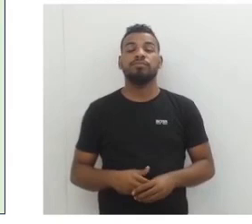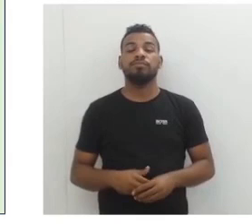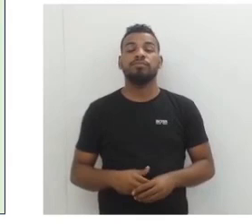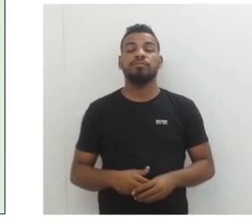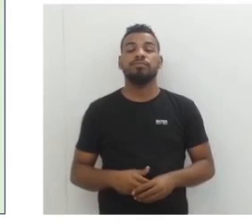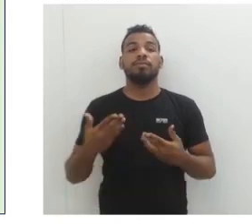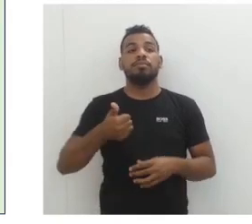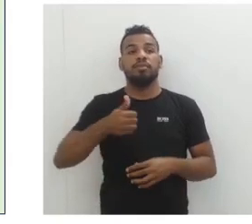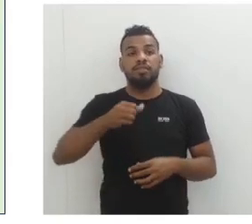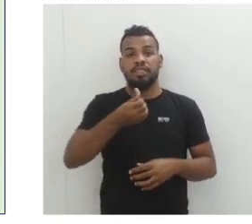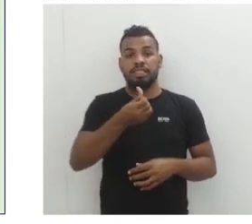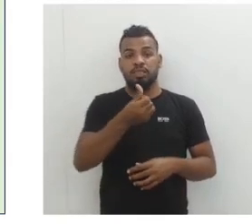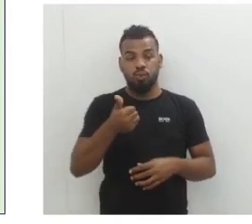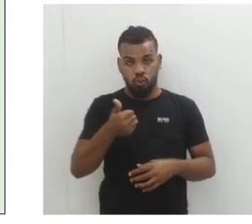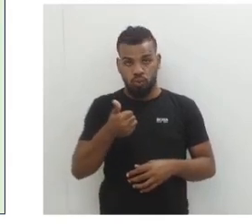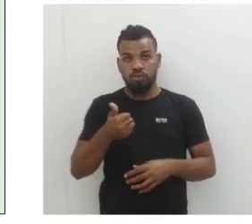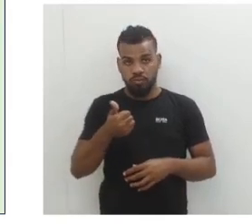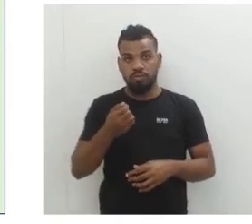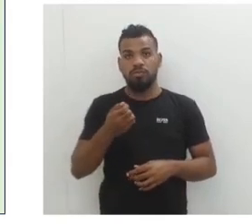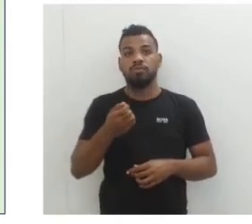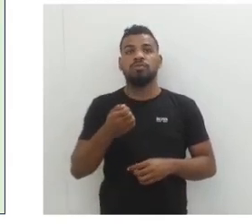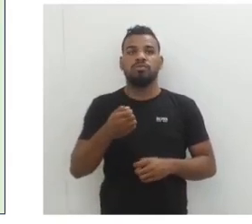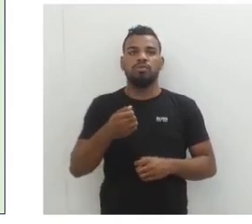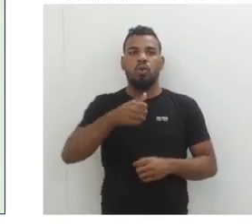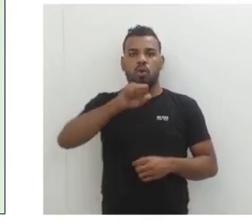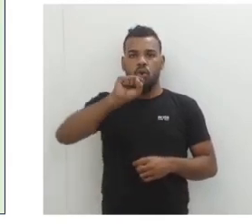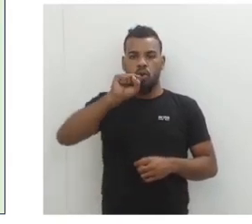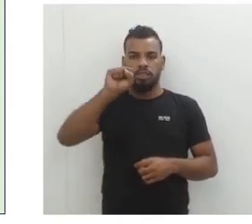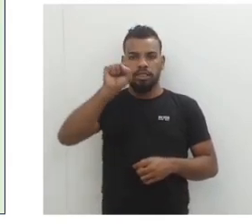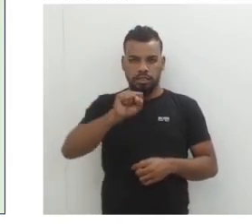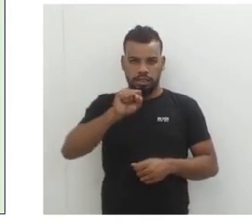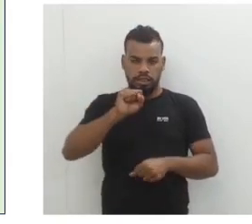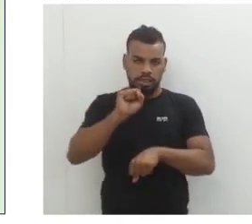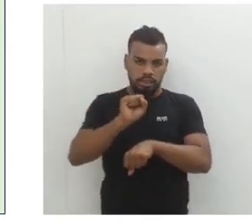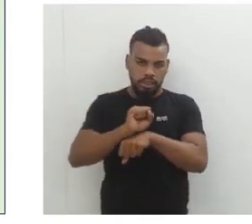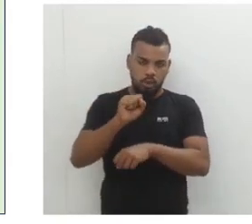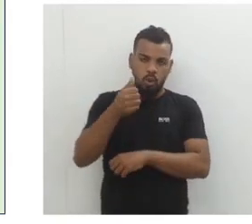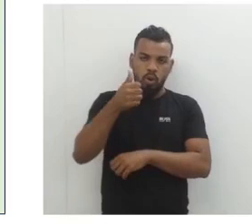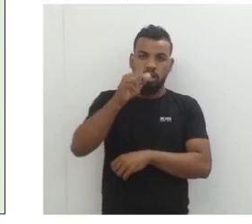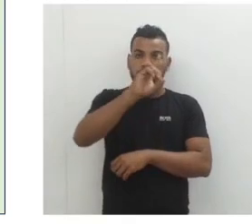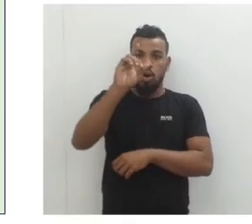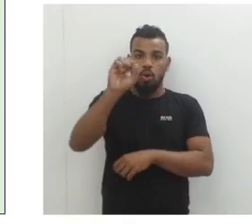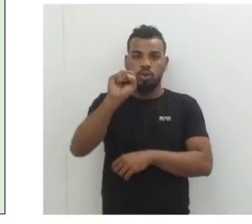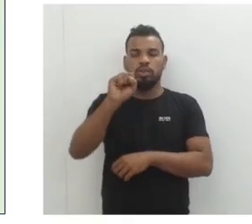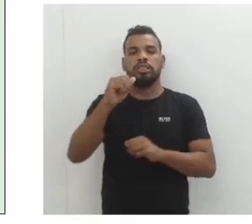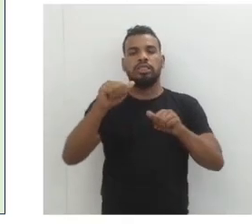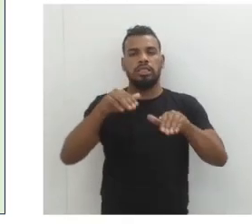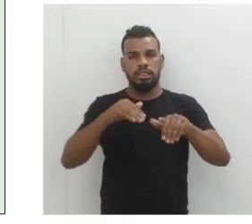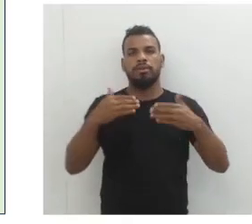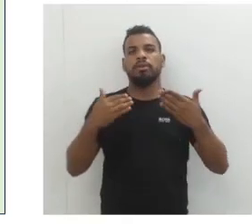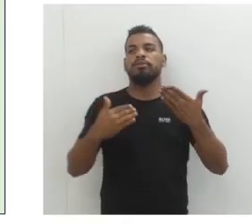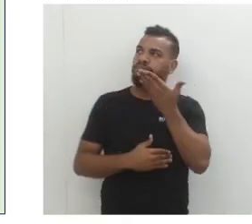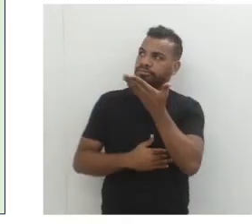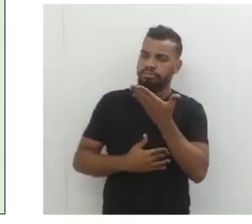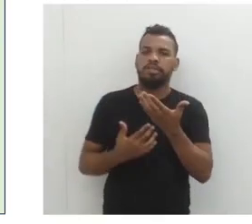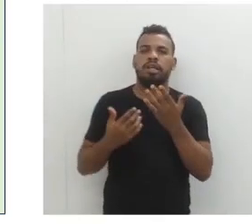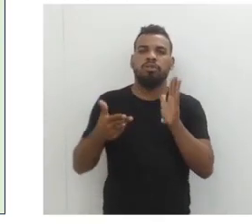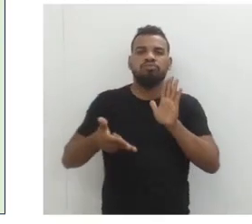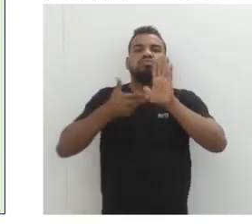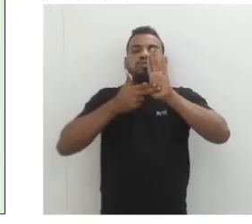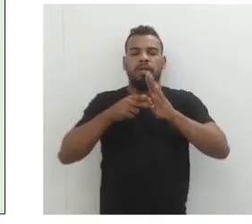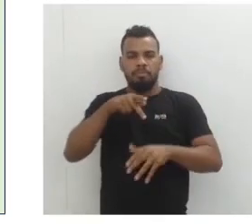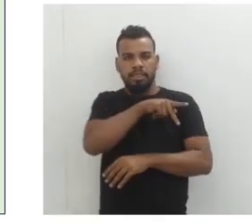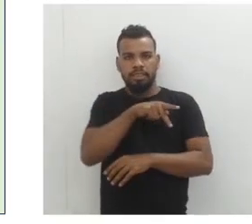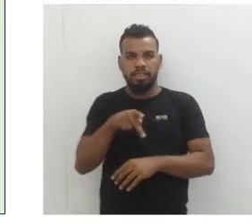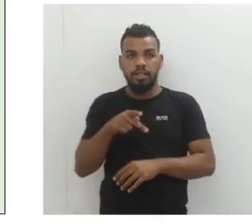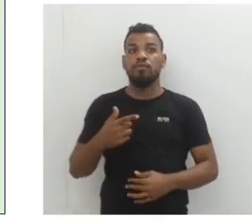branca. Em 8 de setembro, João Goulart assume a presidência, tendo como